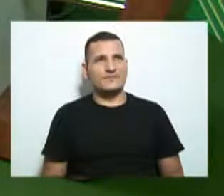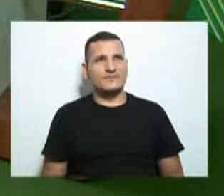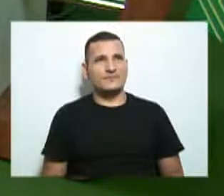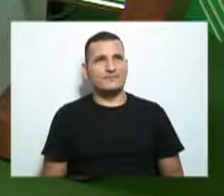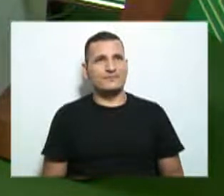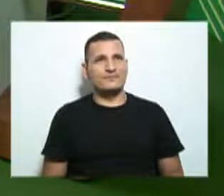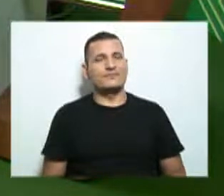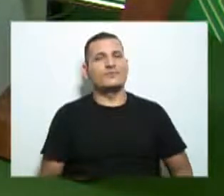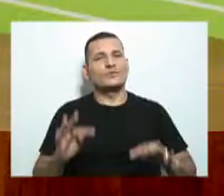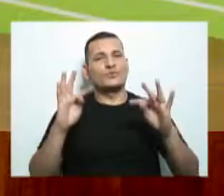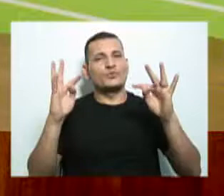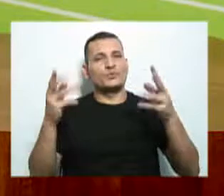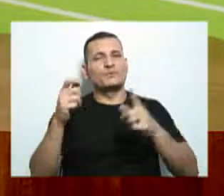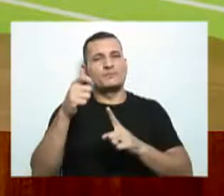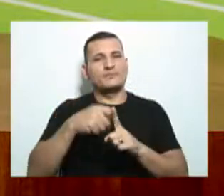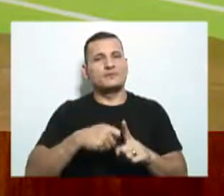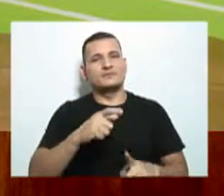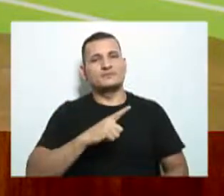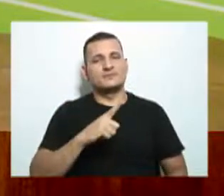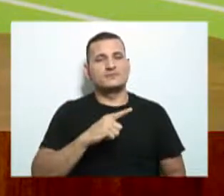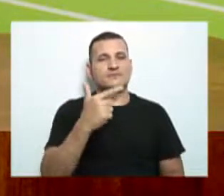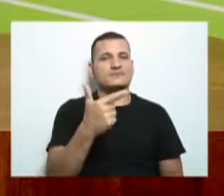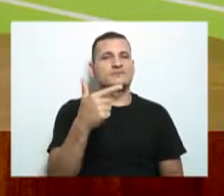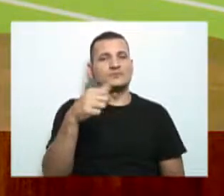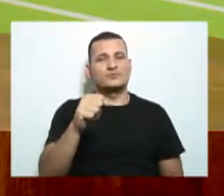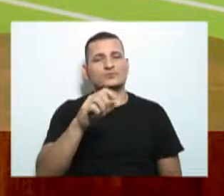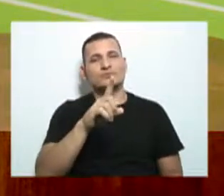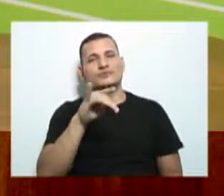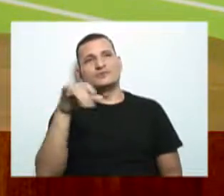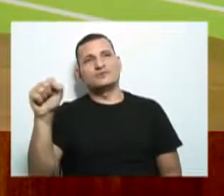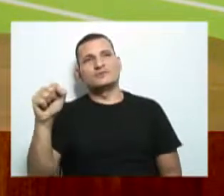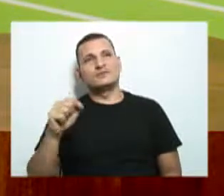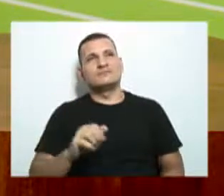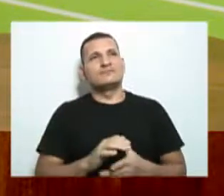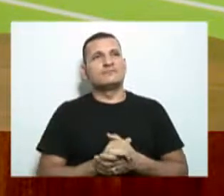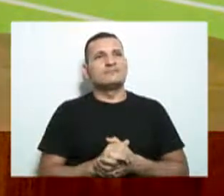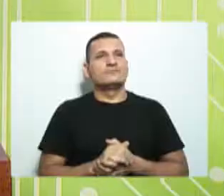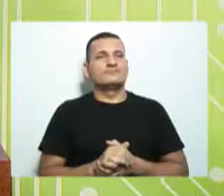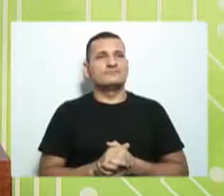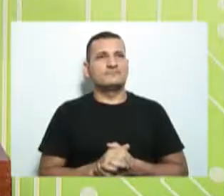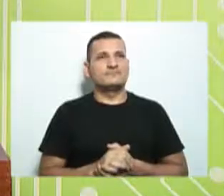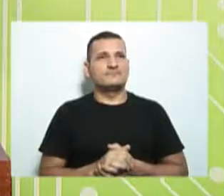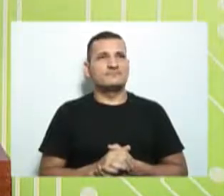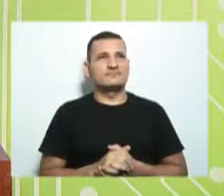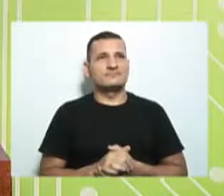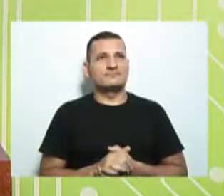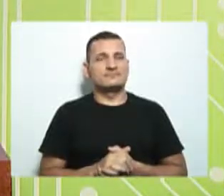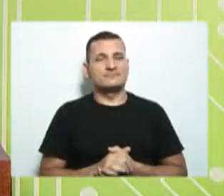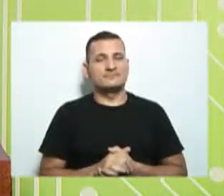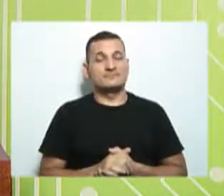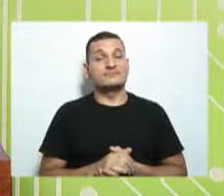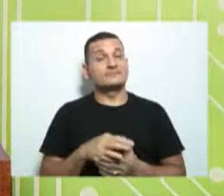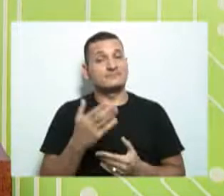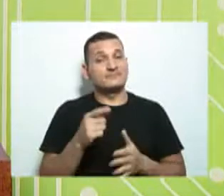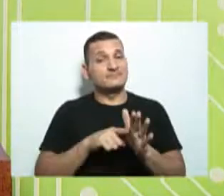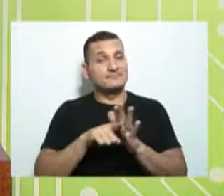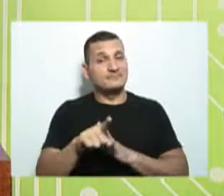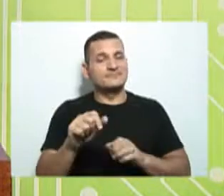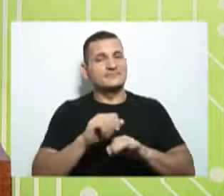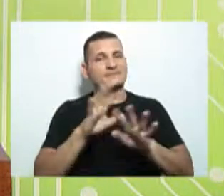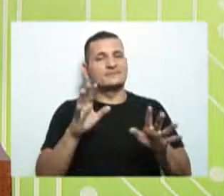os meses têm 28 dias. Outros colocaram apenas um mês. Gente, muito cuidado. A pergunta é bem